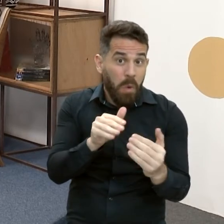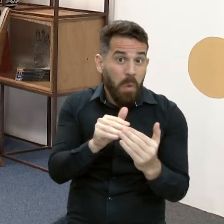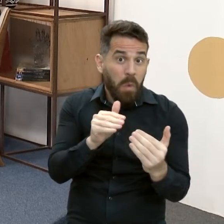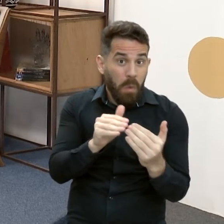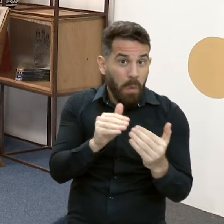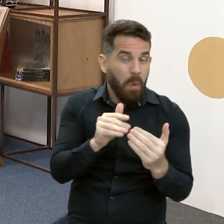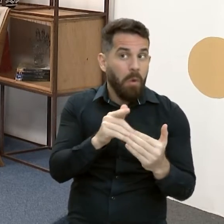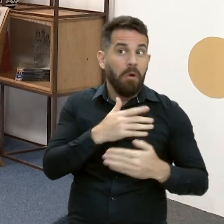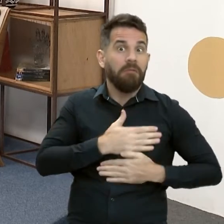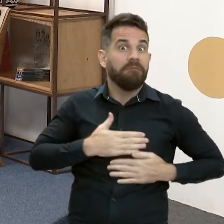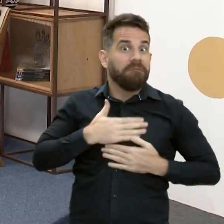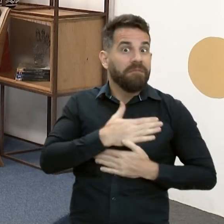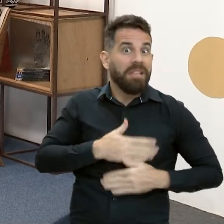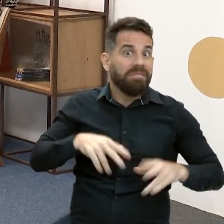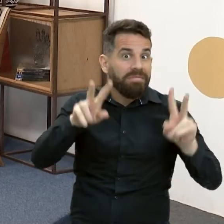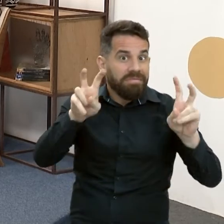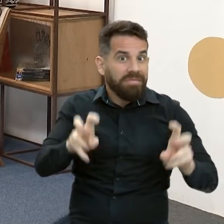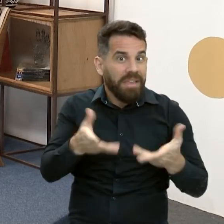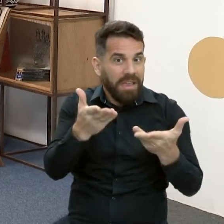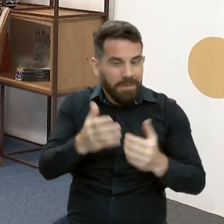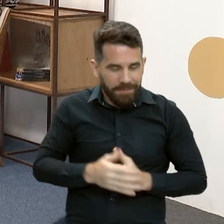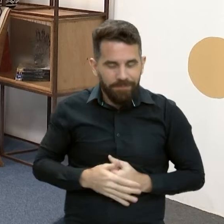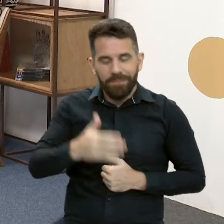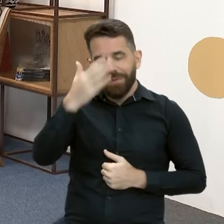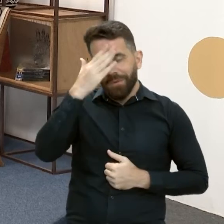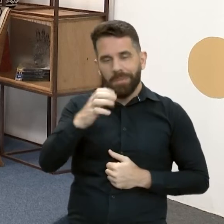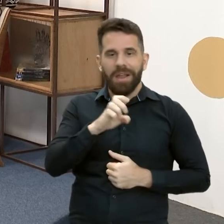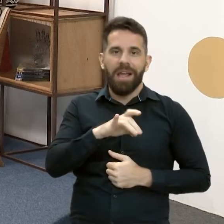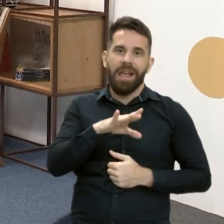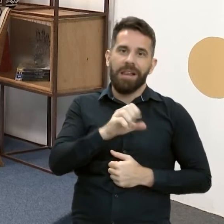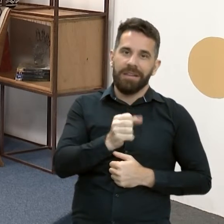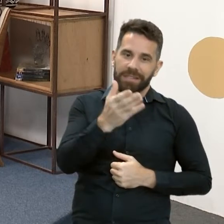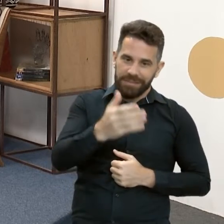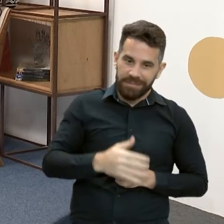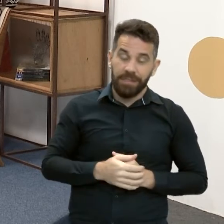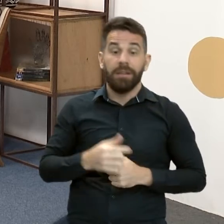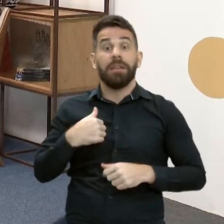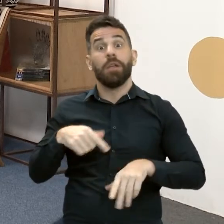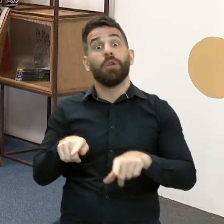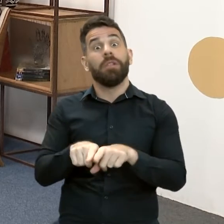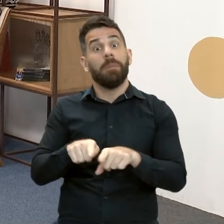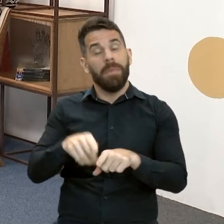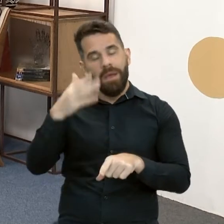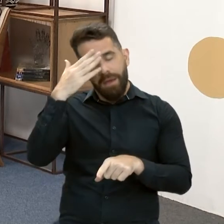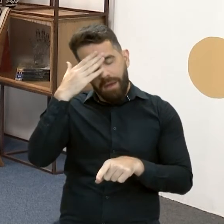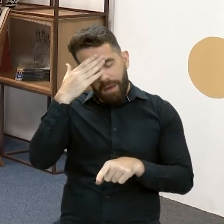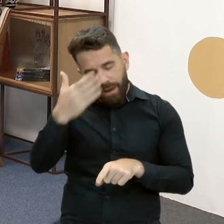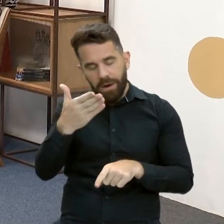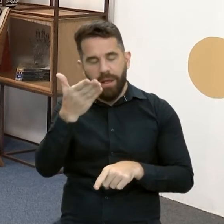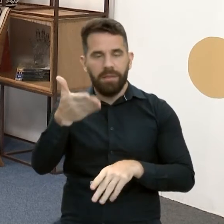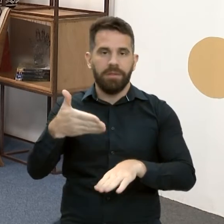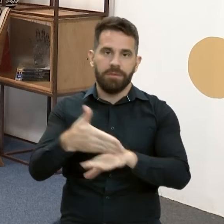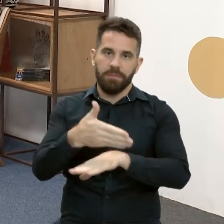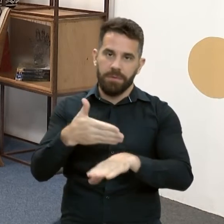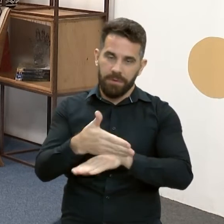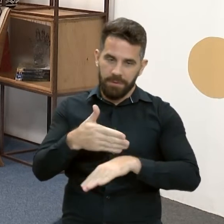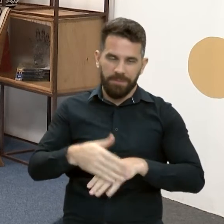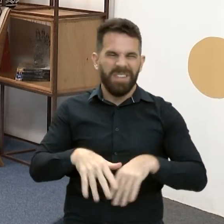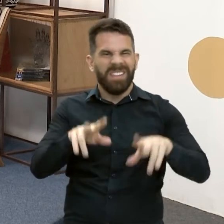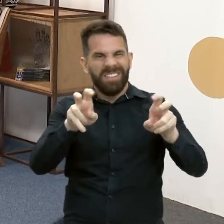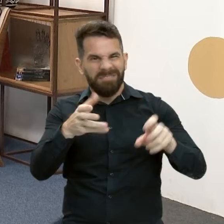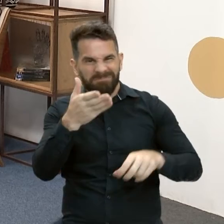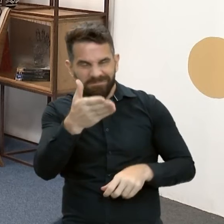pessoas ouvirem. É isso. Obrigada, Eris. Eu que agradeço a participação, falar de Cora, como Fabiana,